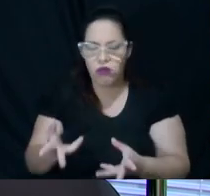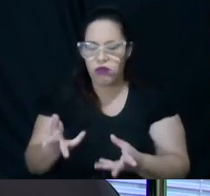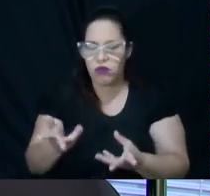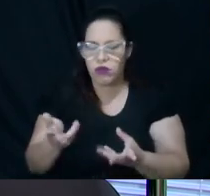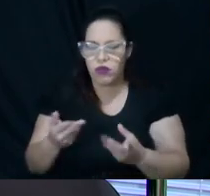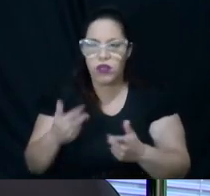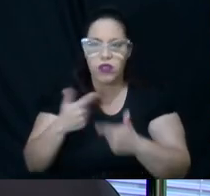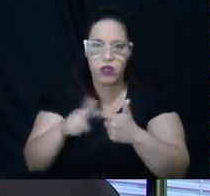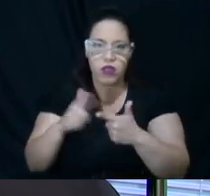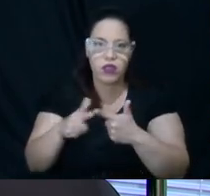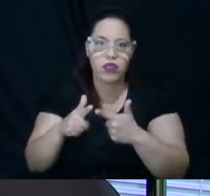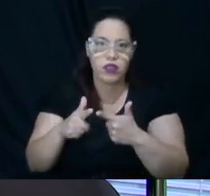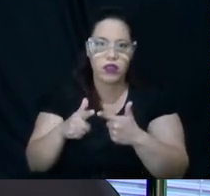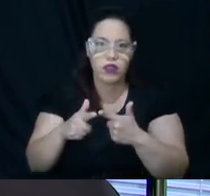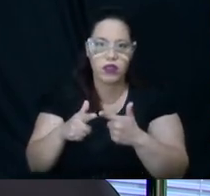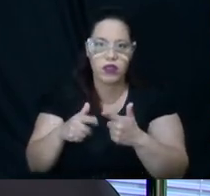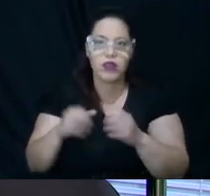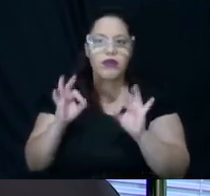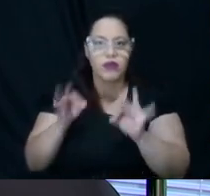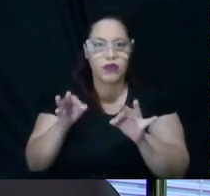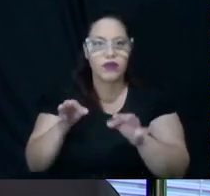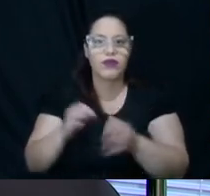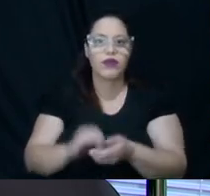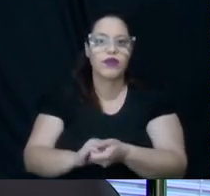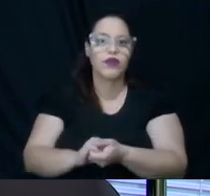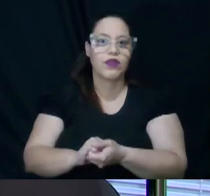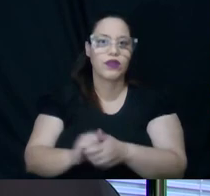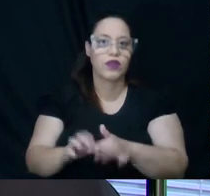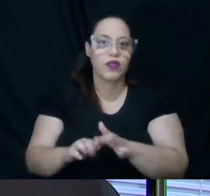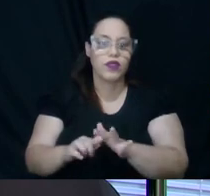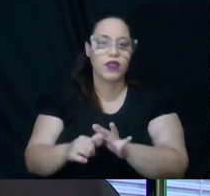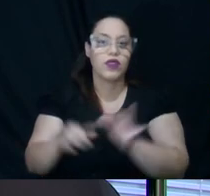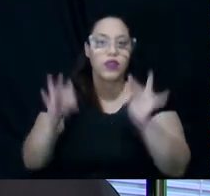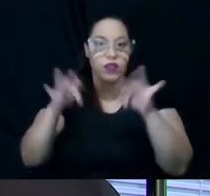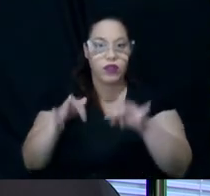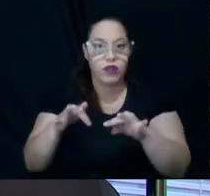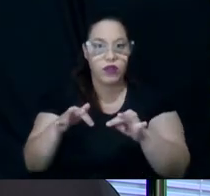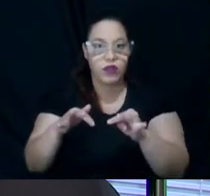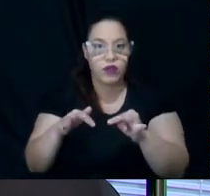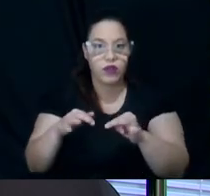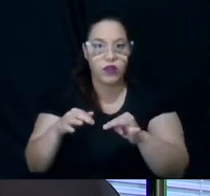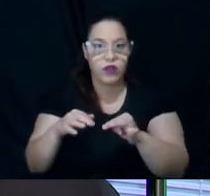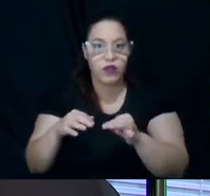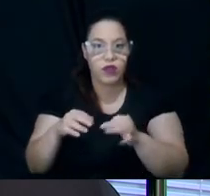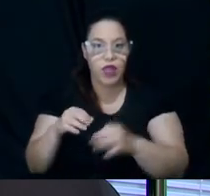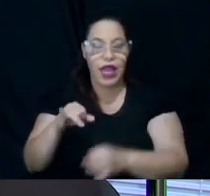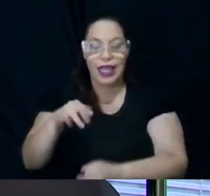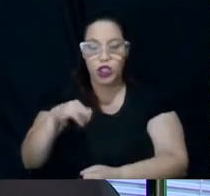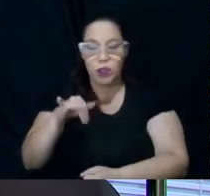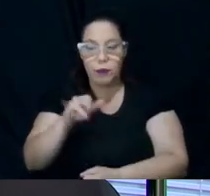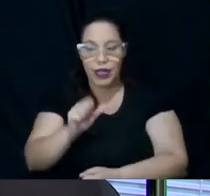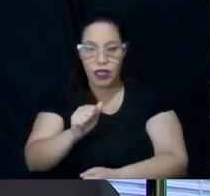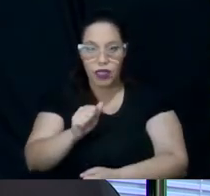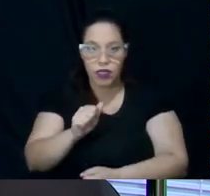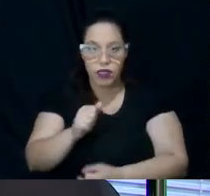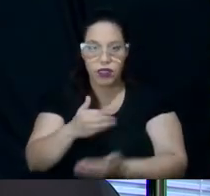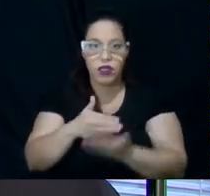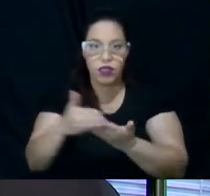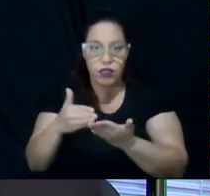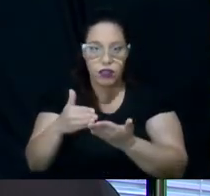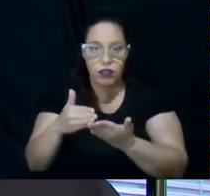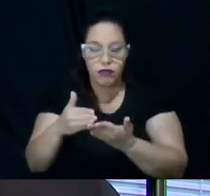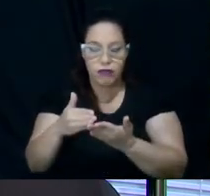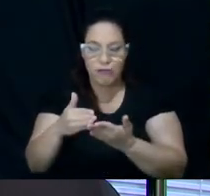Para não acontecer de novo. Para não acontecer de novo. E para a gente finalizar aqui, Marcos, a inadimplência muitas vezes é uma situação inevitável, como você falou no